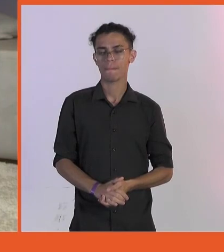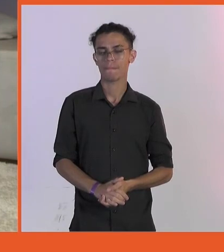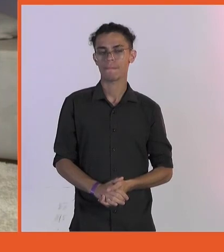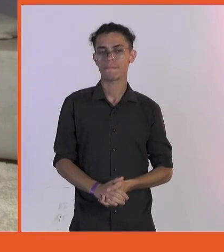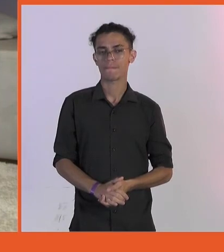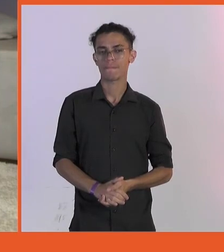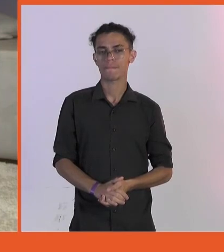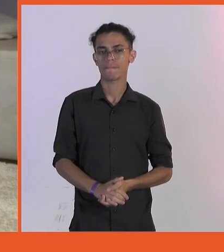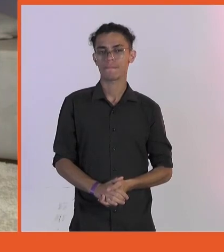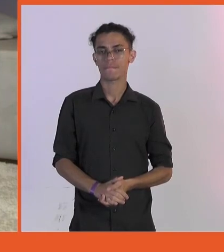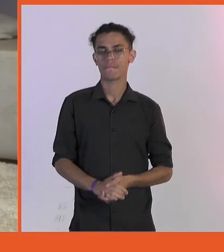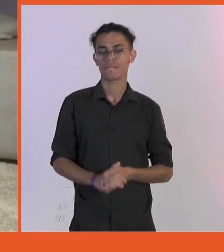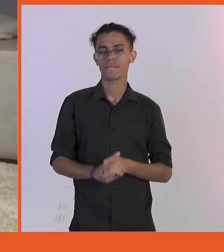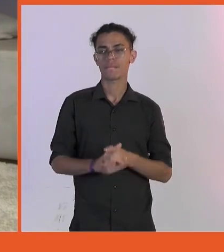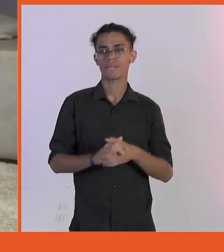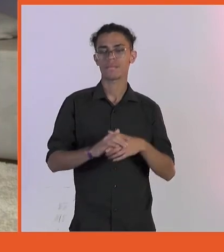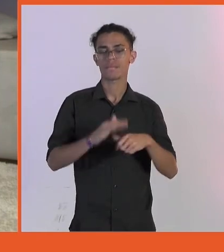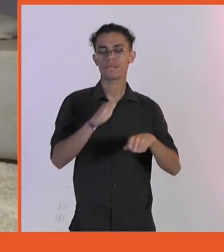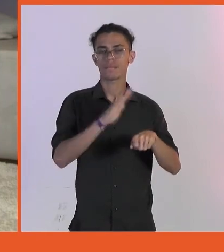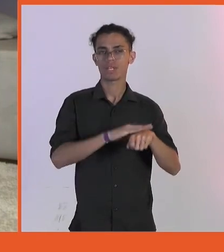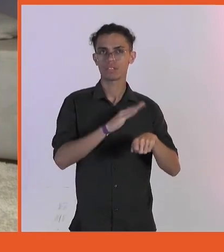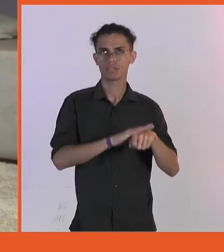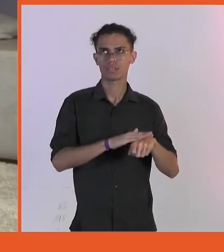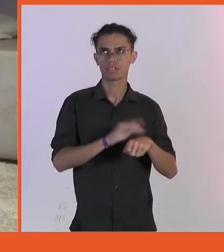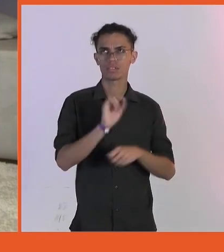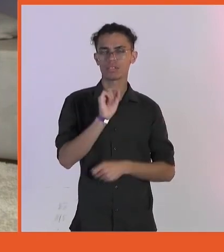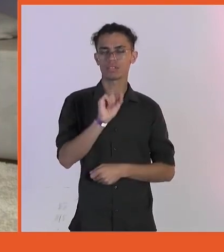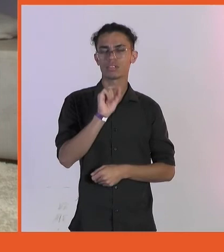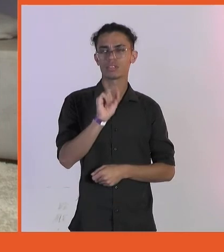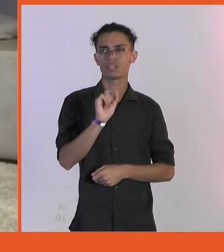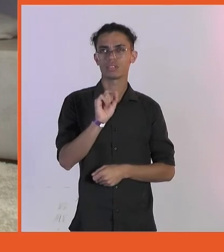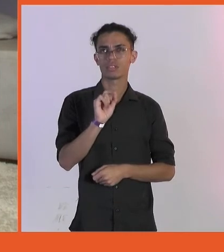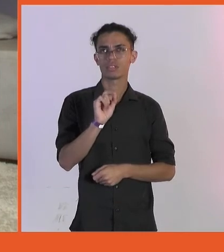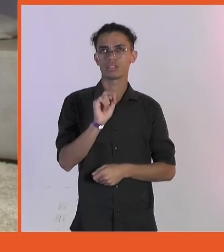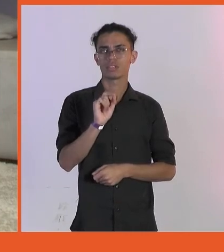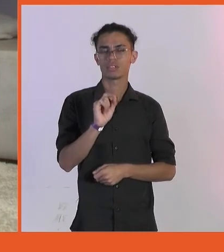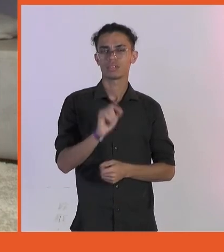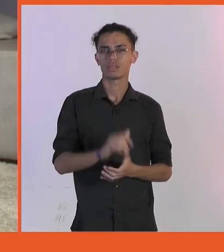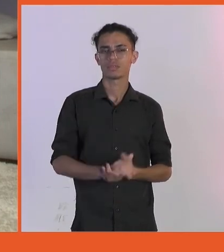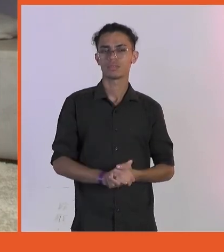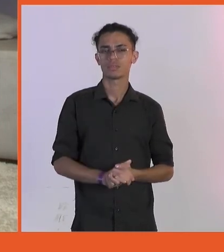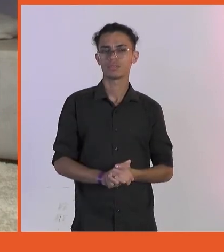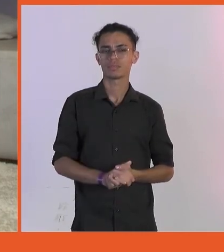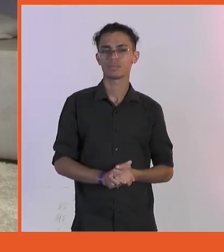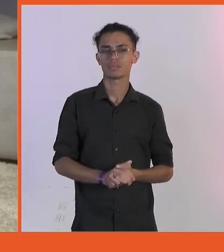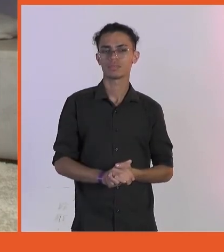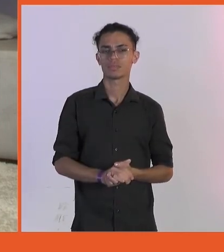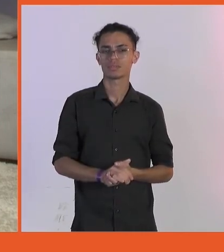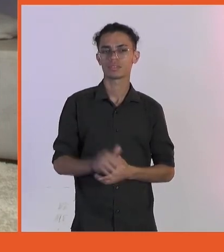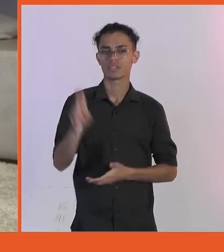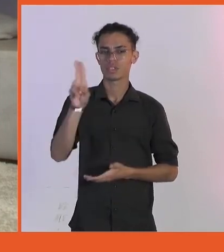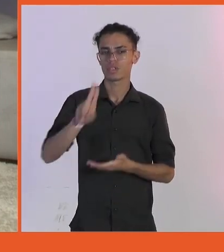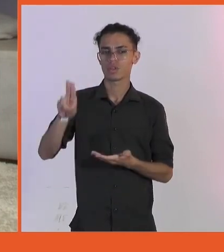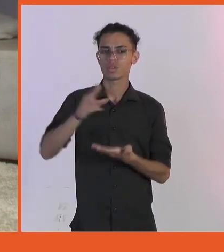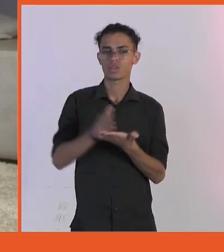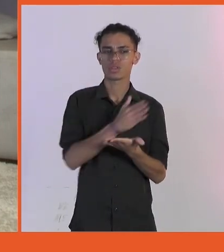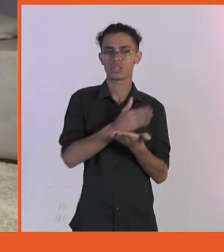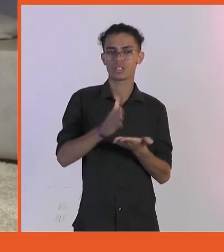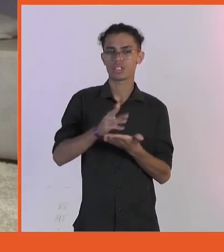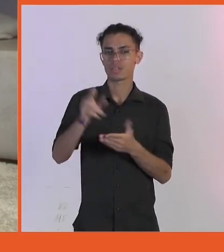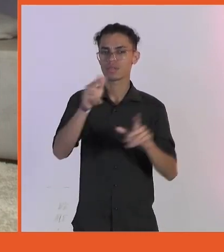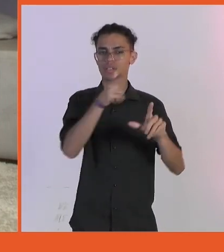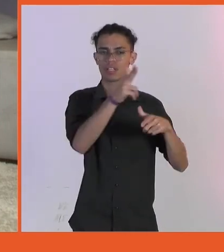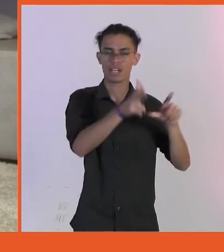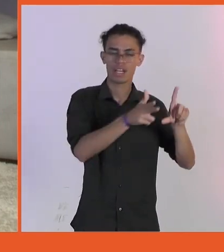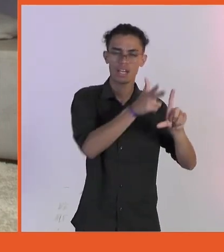que eu faço. Eu faço um funil de utilização de conteúdo. Eu faço uma live de 4 horas, quebro